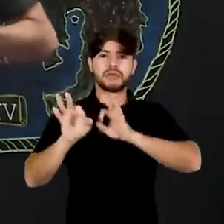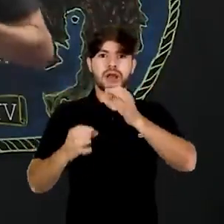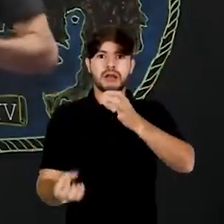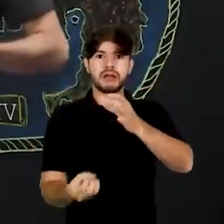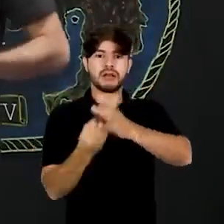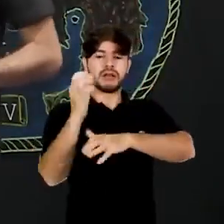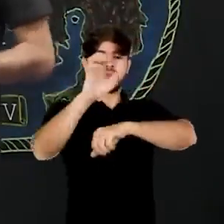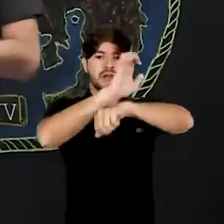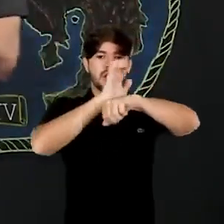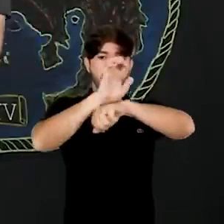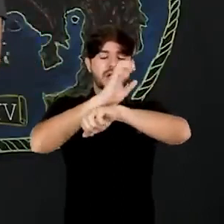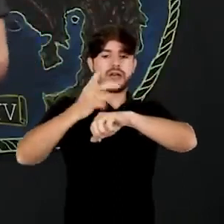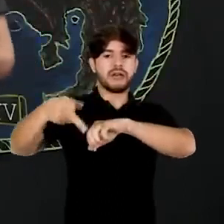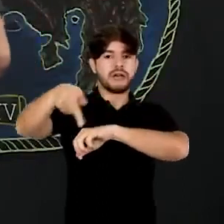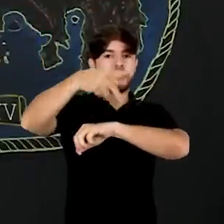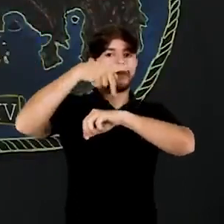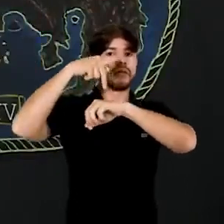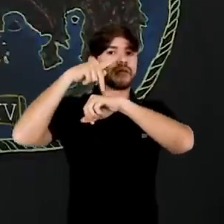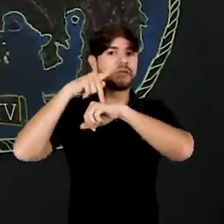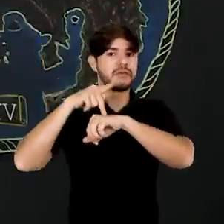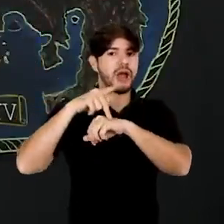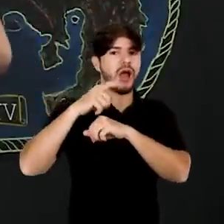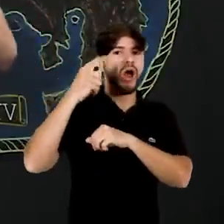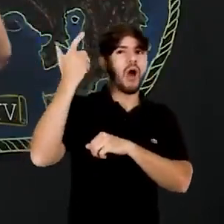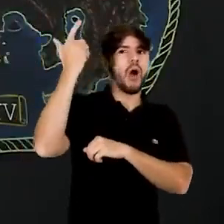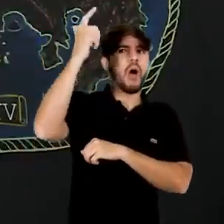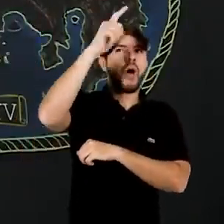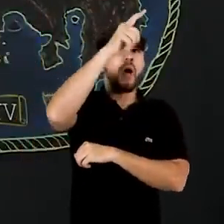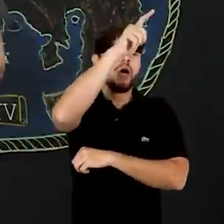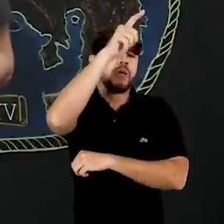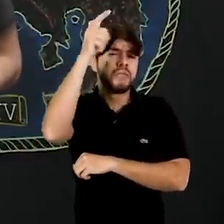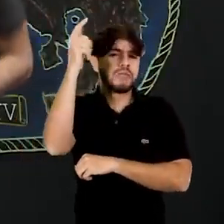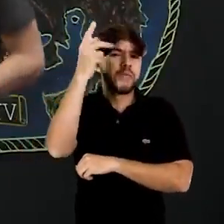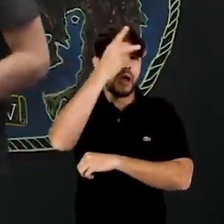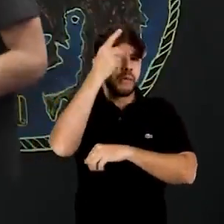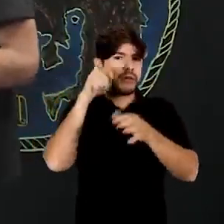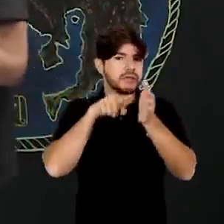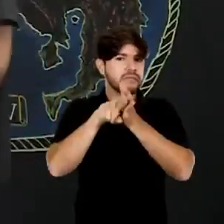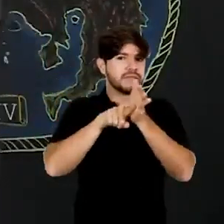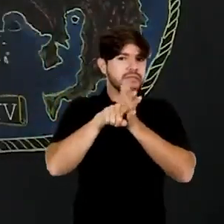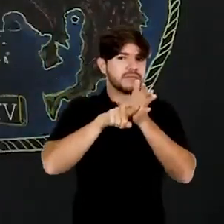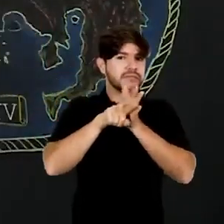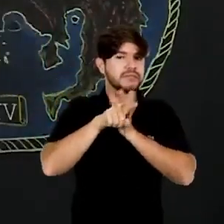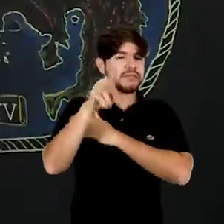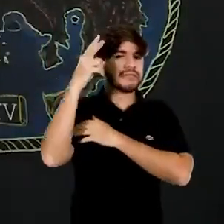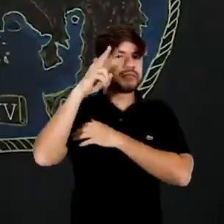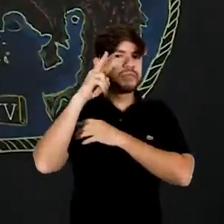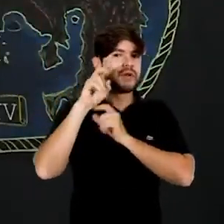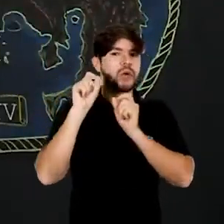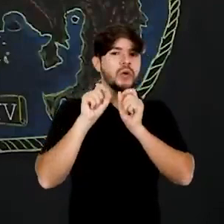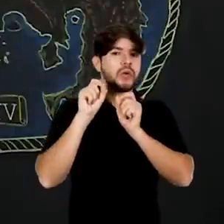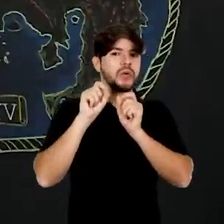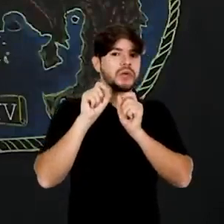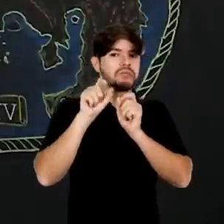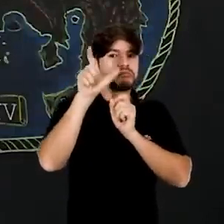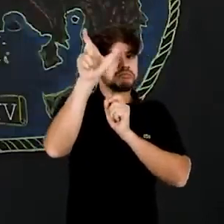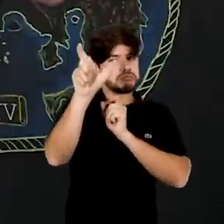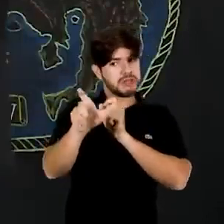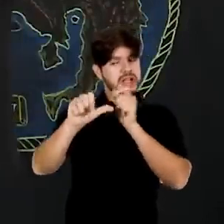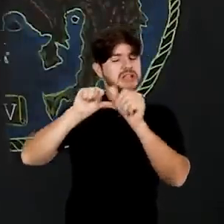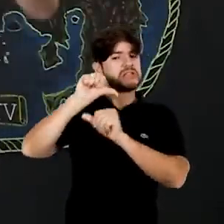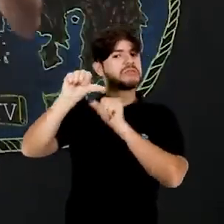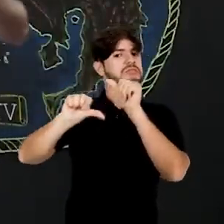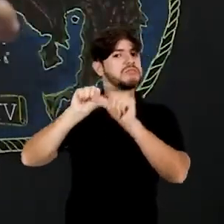nacionais foi considerada depois por alguns historiadores e cientistas políticos o conceito de modernidade, ou